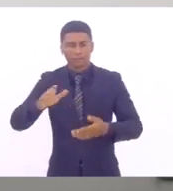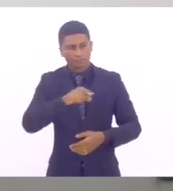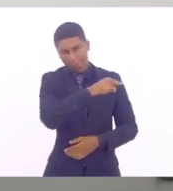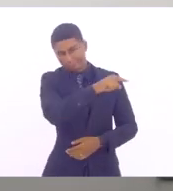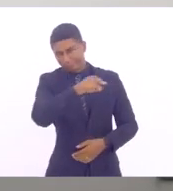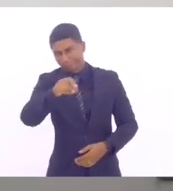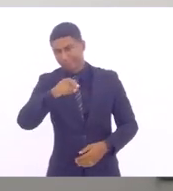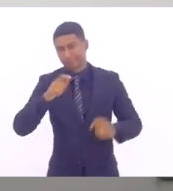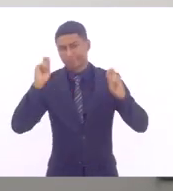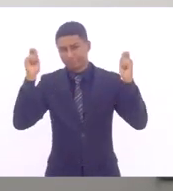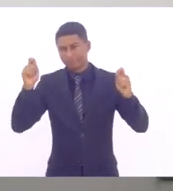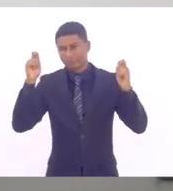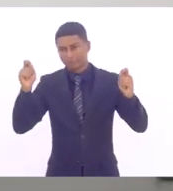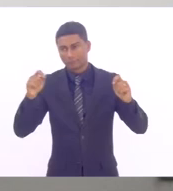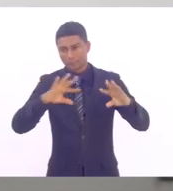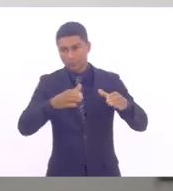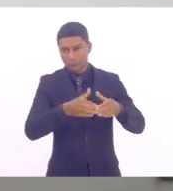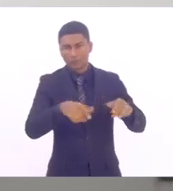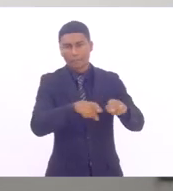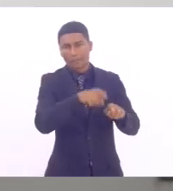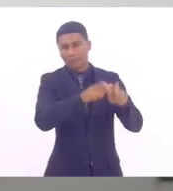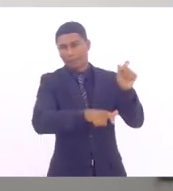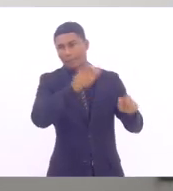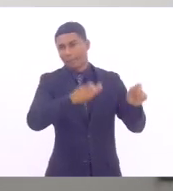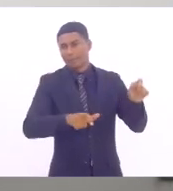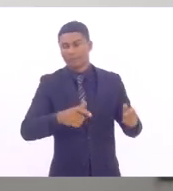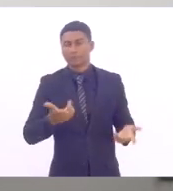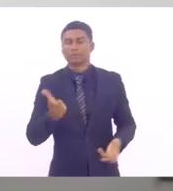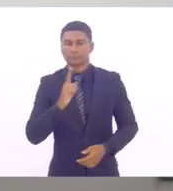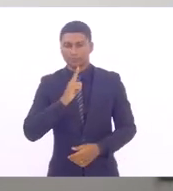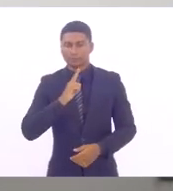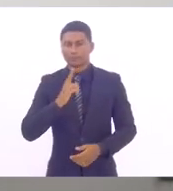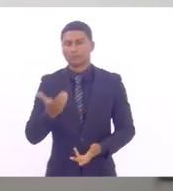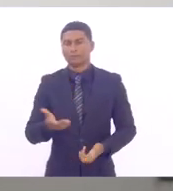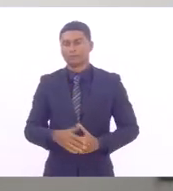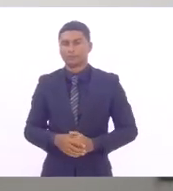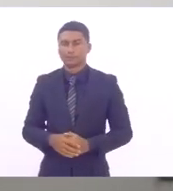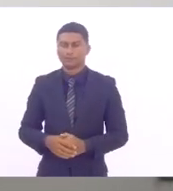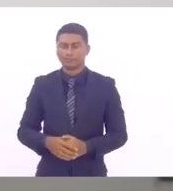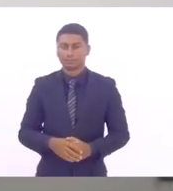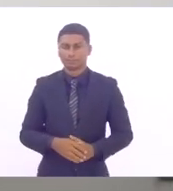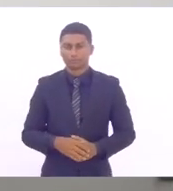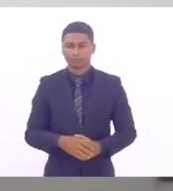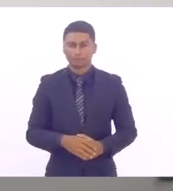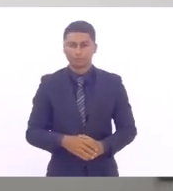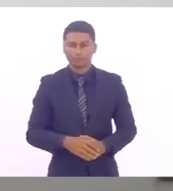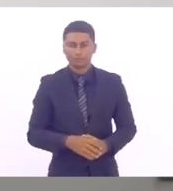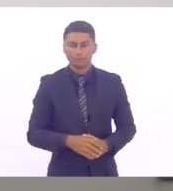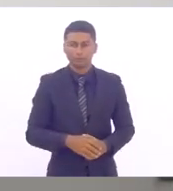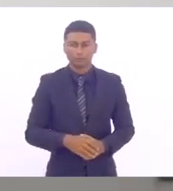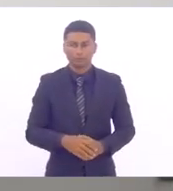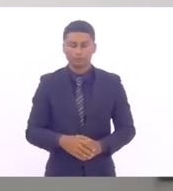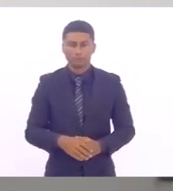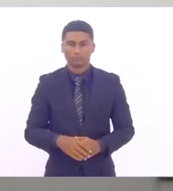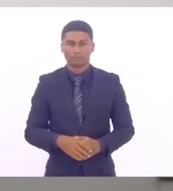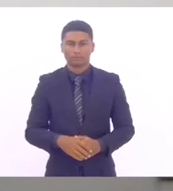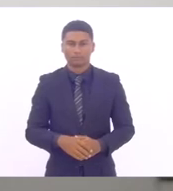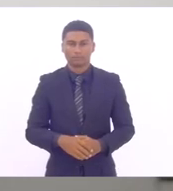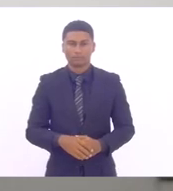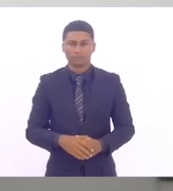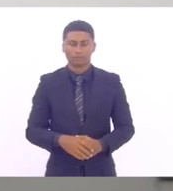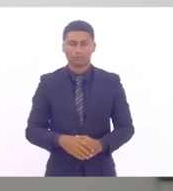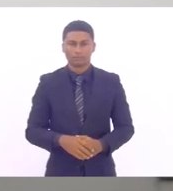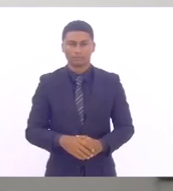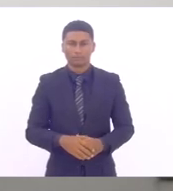a torcedores também. E, obviamente, há, de acordo com a natureza